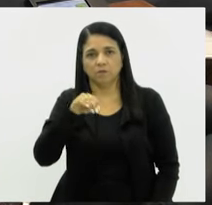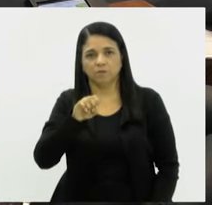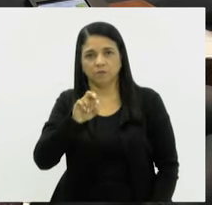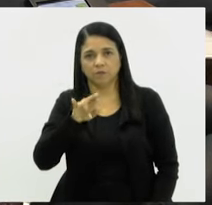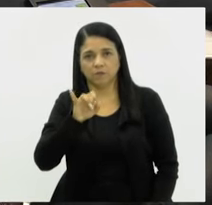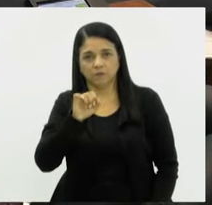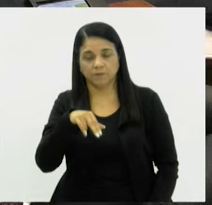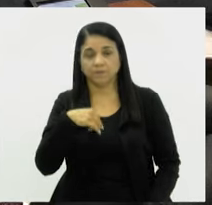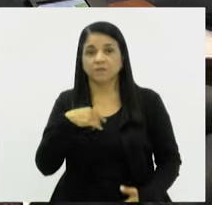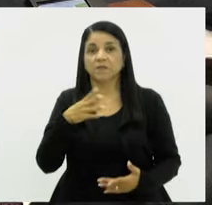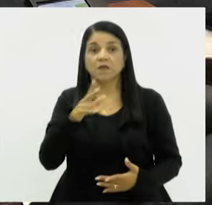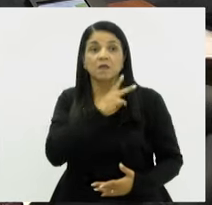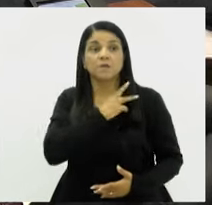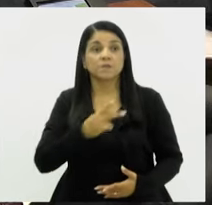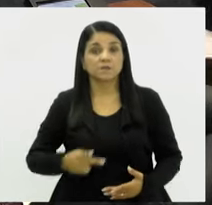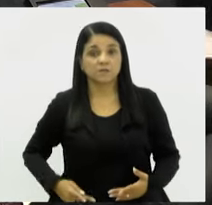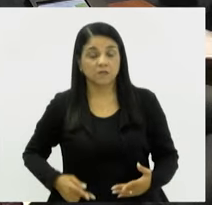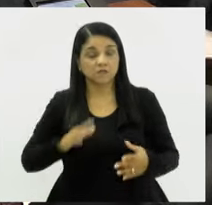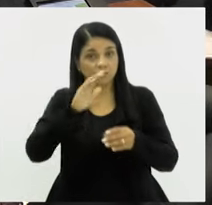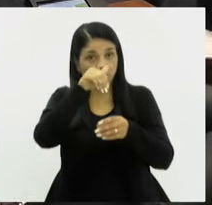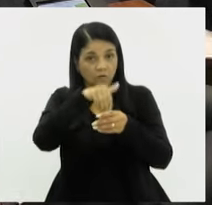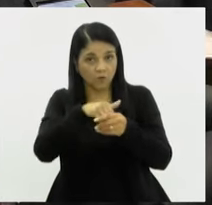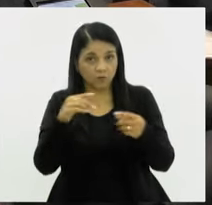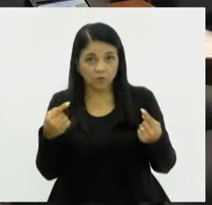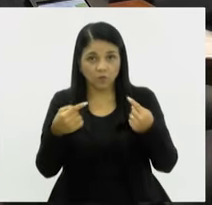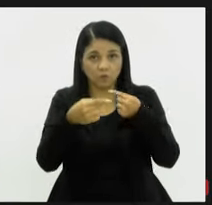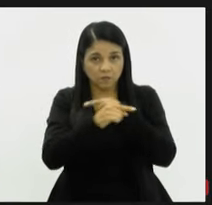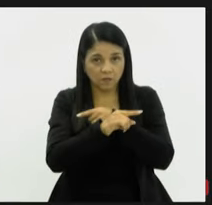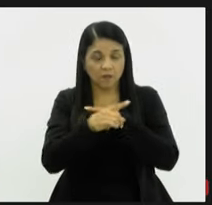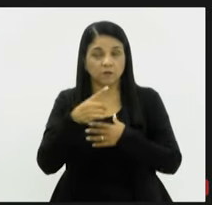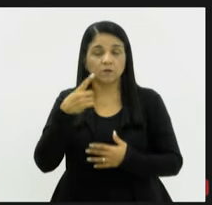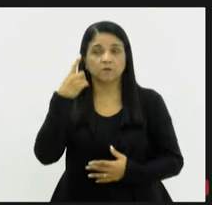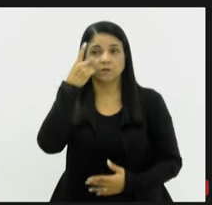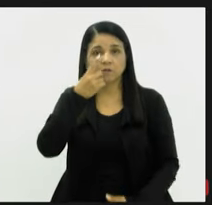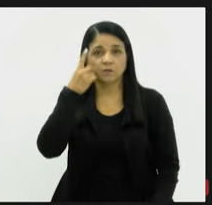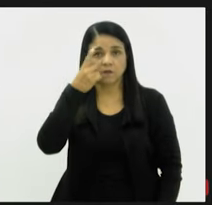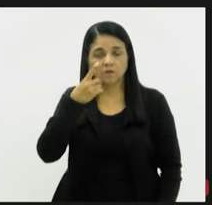Presidente, por favor, consignar voto contrário ao destaque do deputado Fábio Silva.